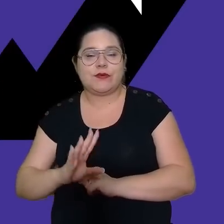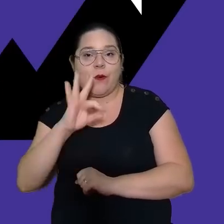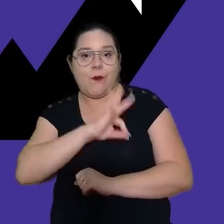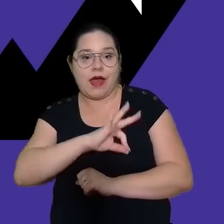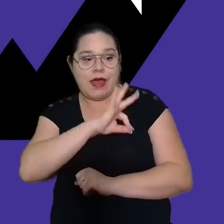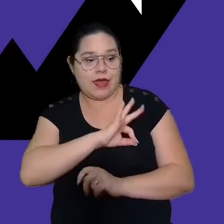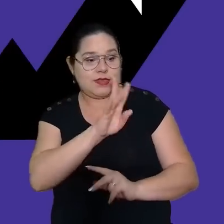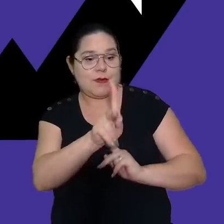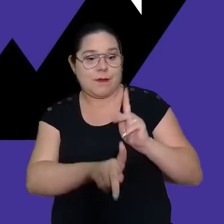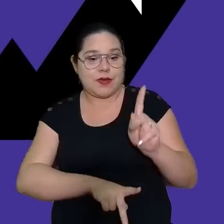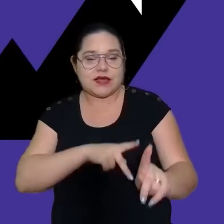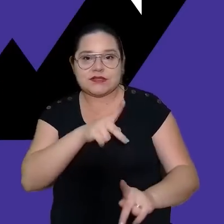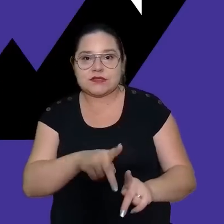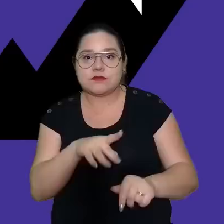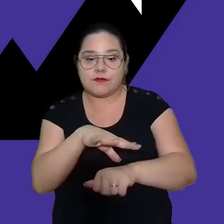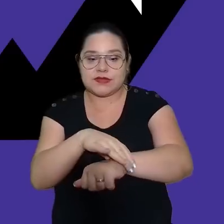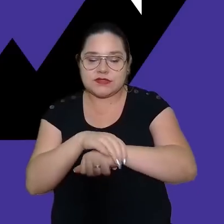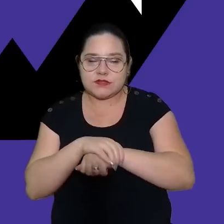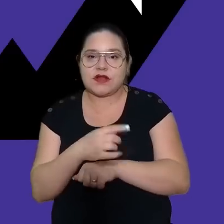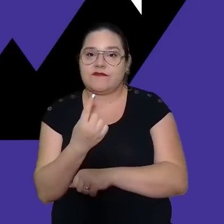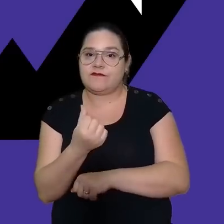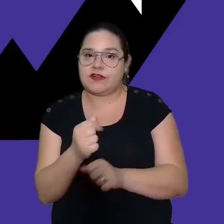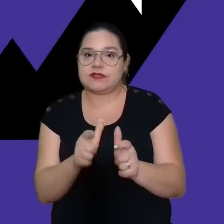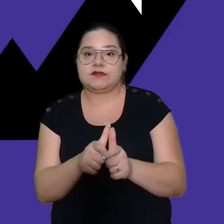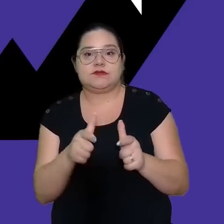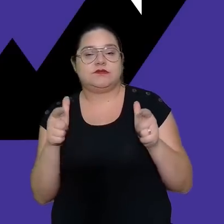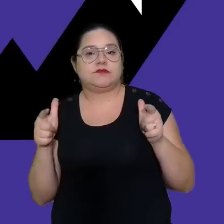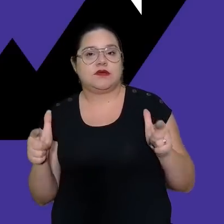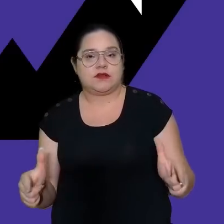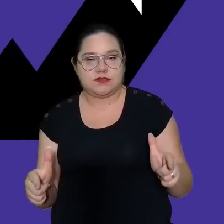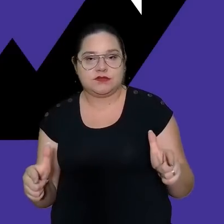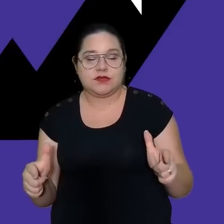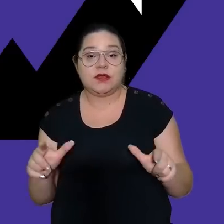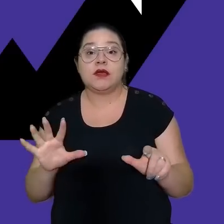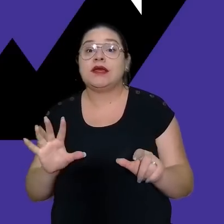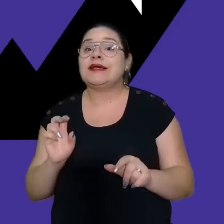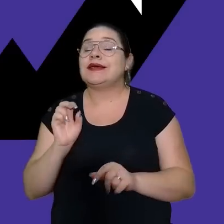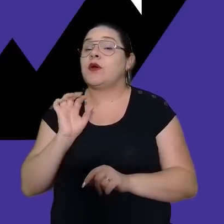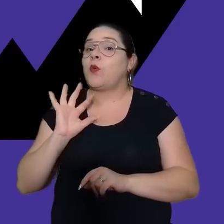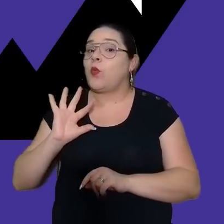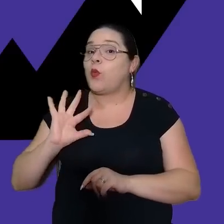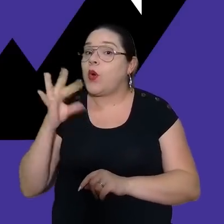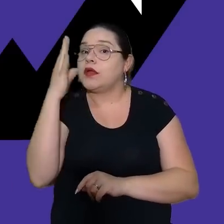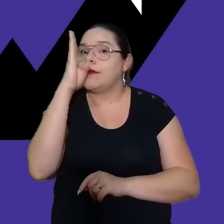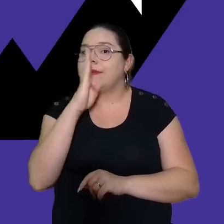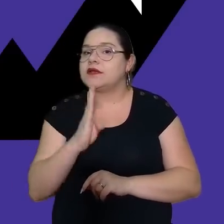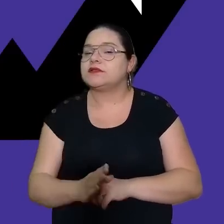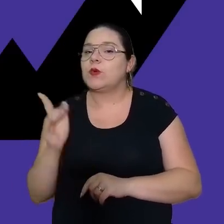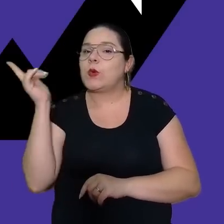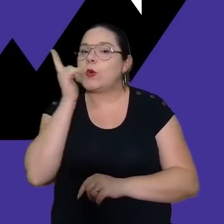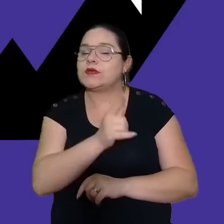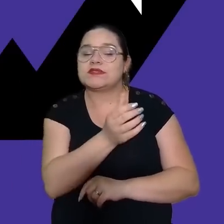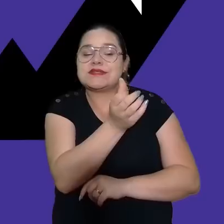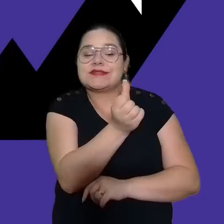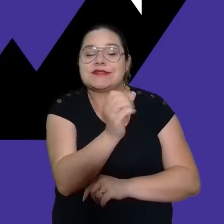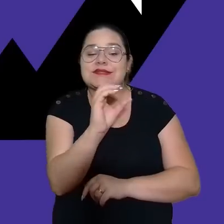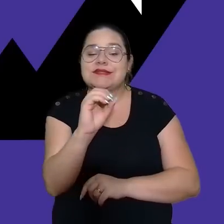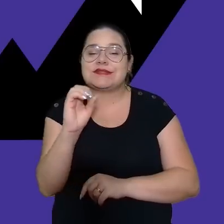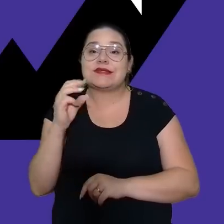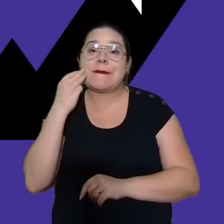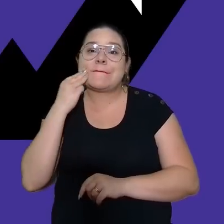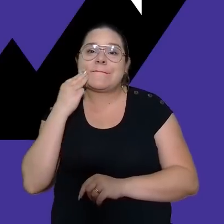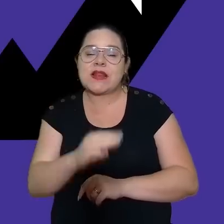uma segurança financeira muito grande, o dia que o Brasil chegar nos 600 milhões de toneladas